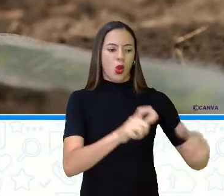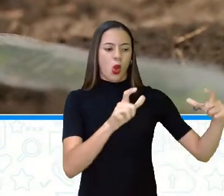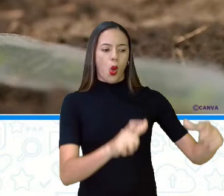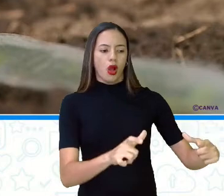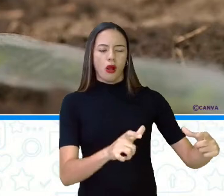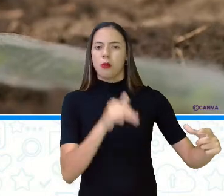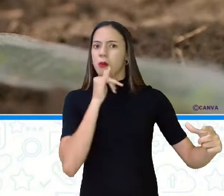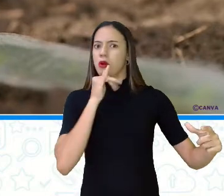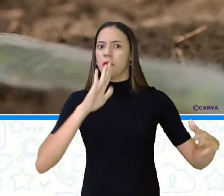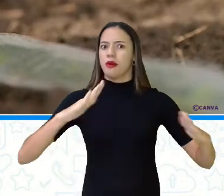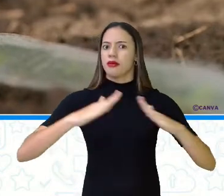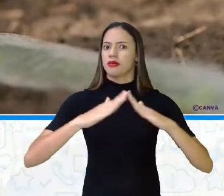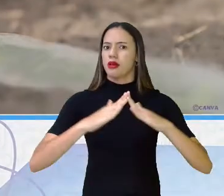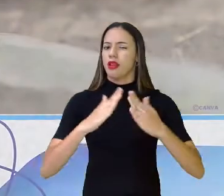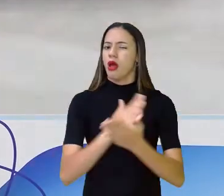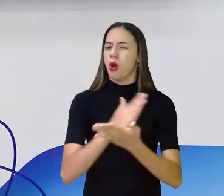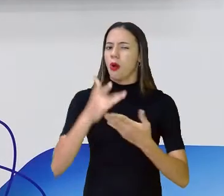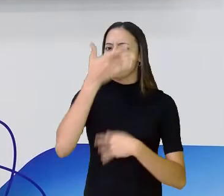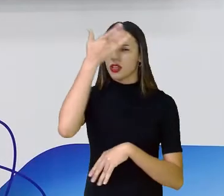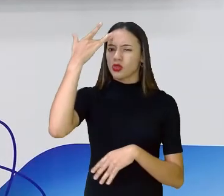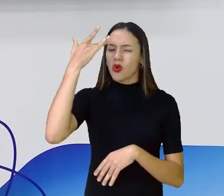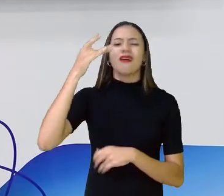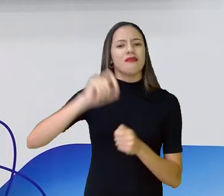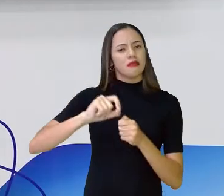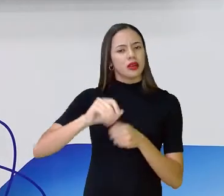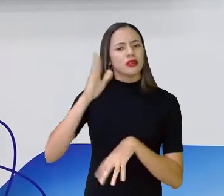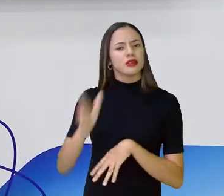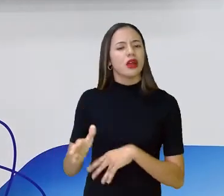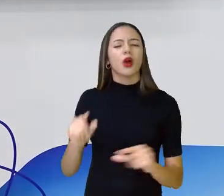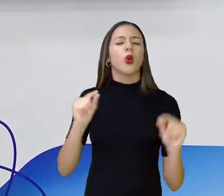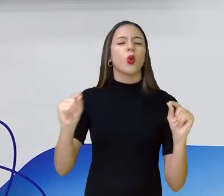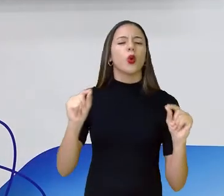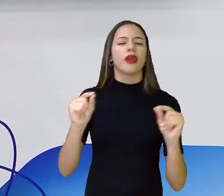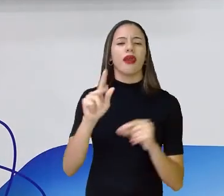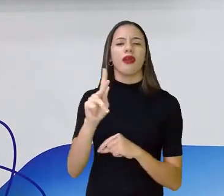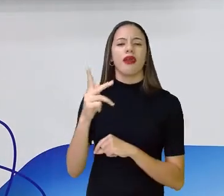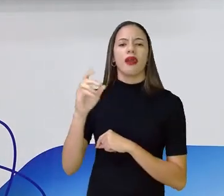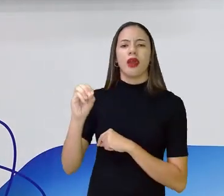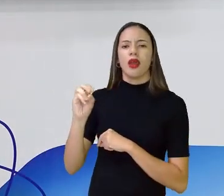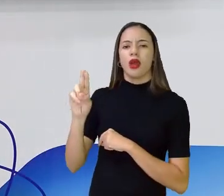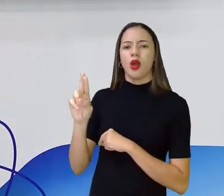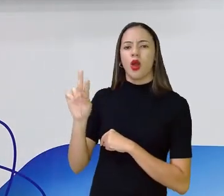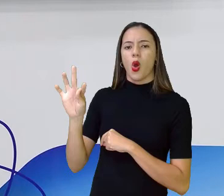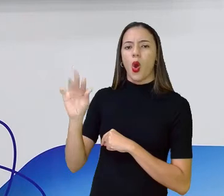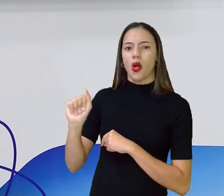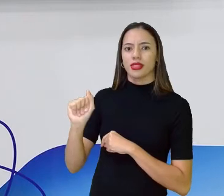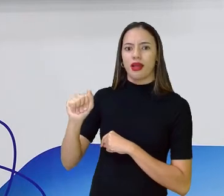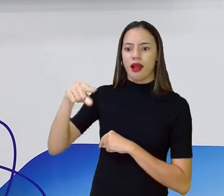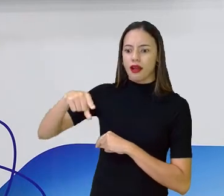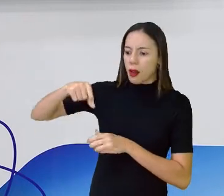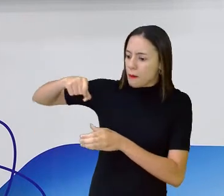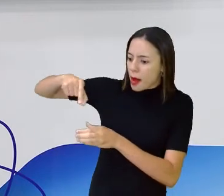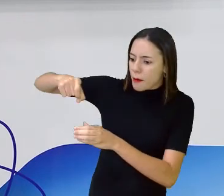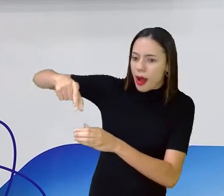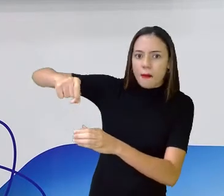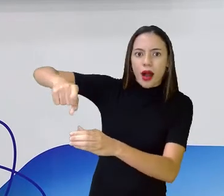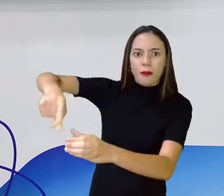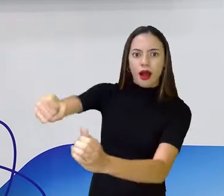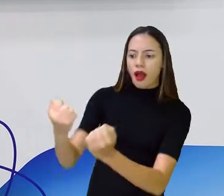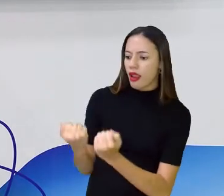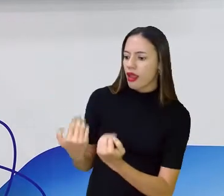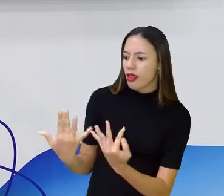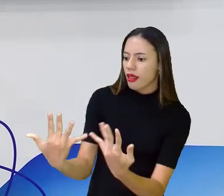nossa casa mesmo, algumas pessoas já estão fazendo isso, fazendo pequenas hortas, né? Plantando algumas coisas ali no